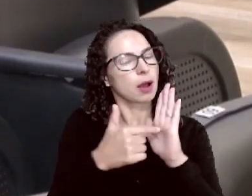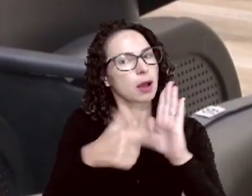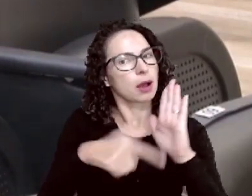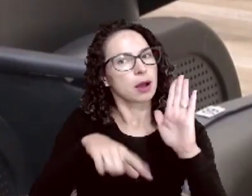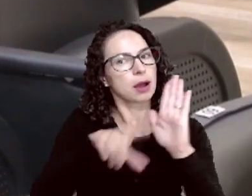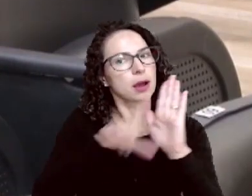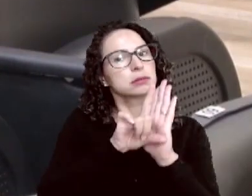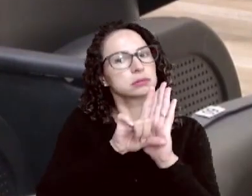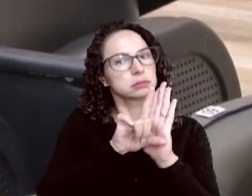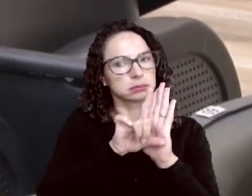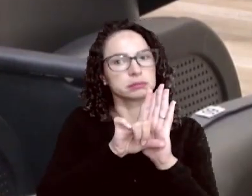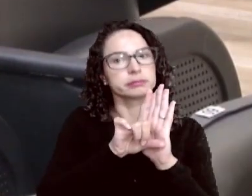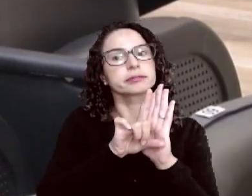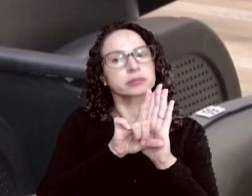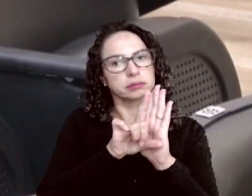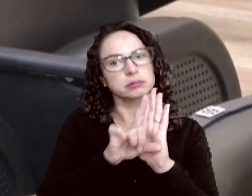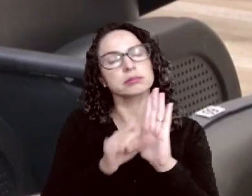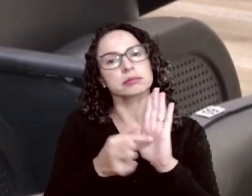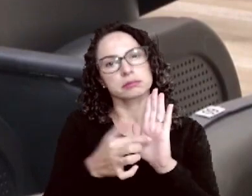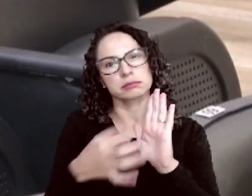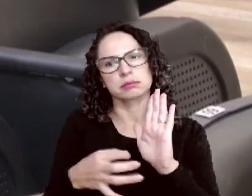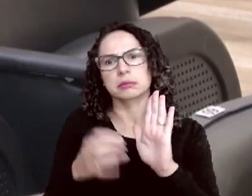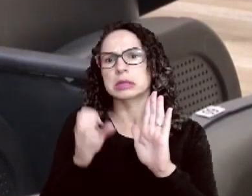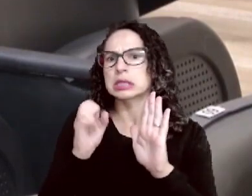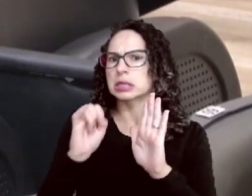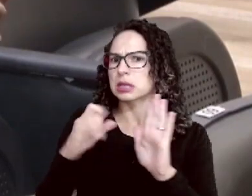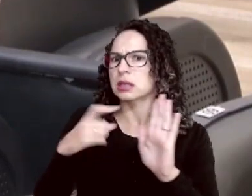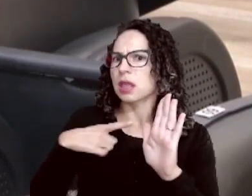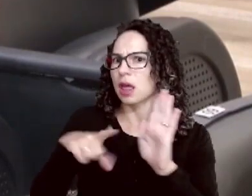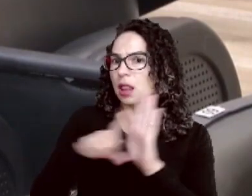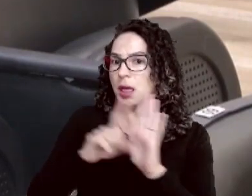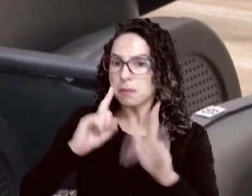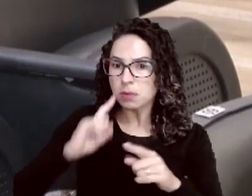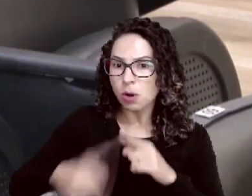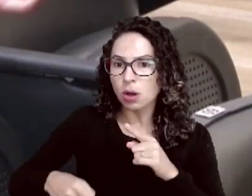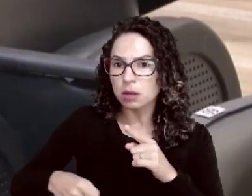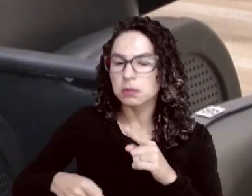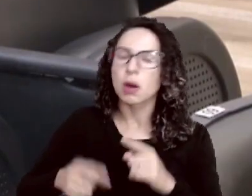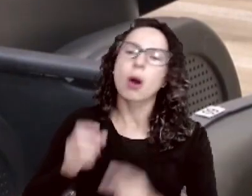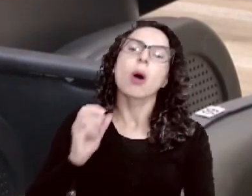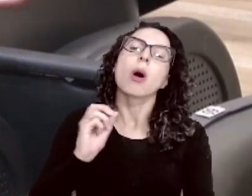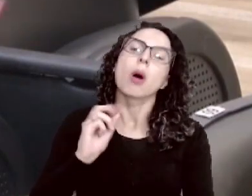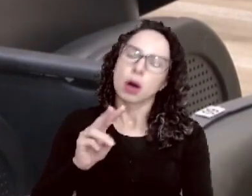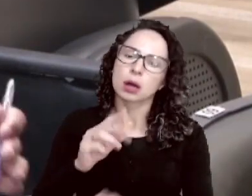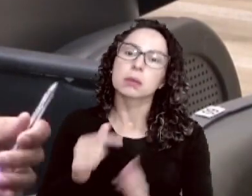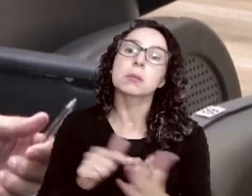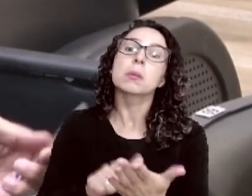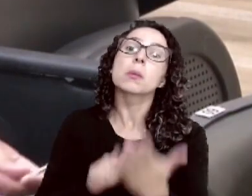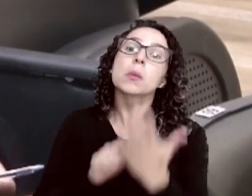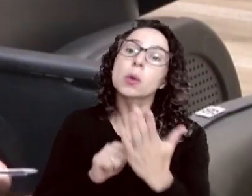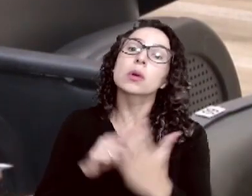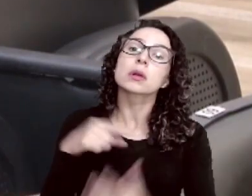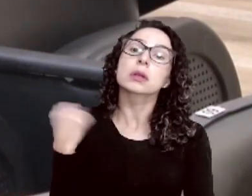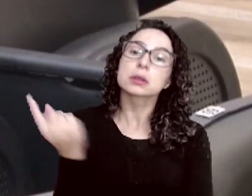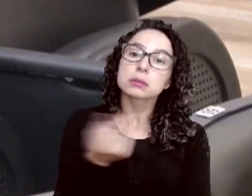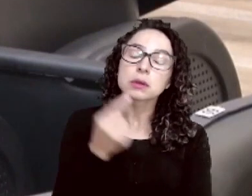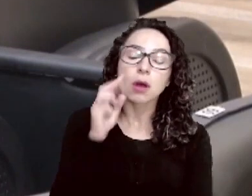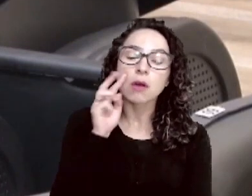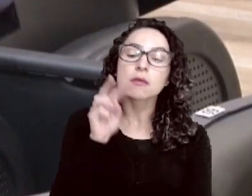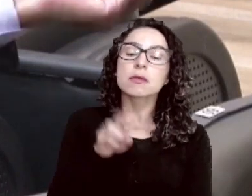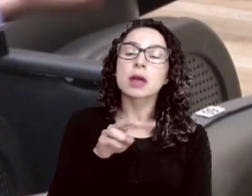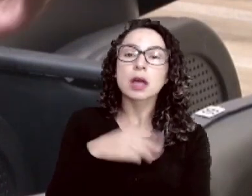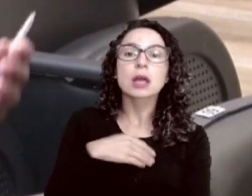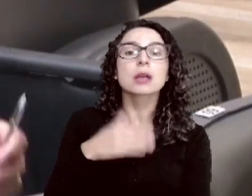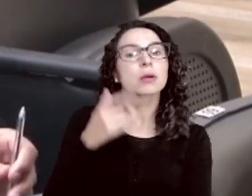dentro da lei. Agora, se tem uma lei proibindo, eu acho que precisa mostrar para nós, vereadores, para que possamos